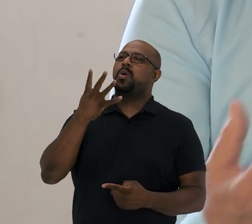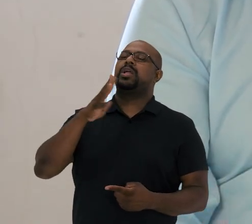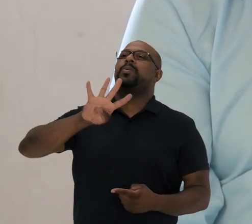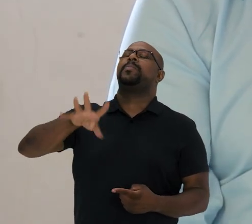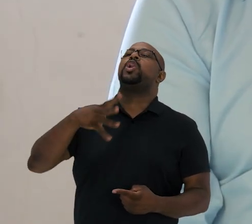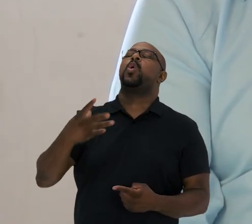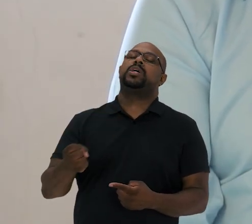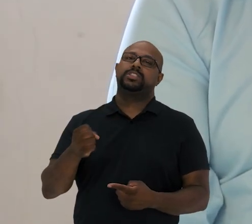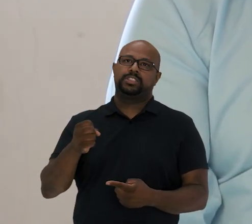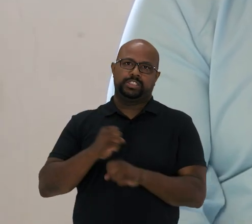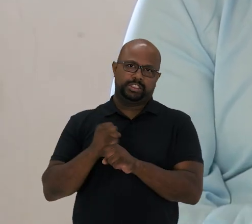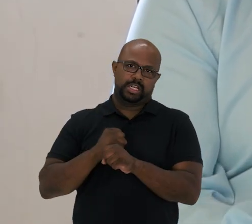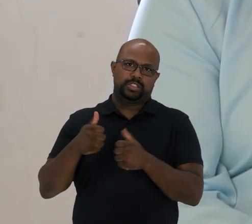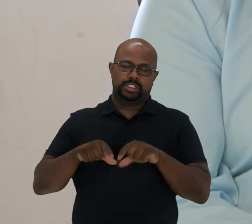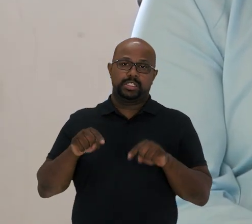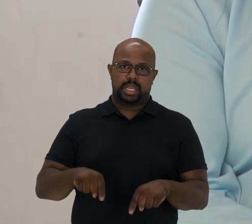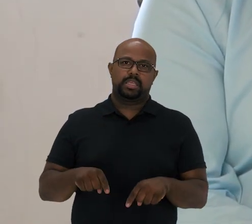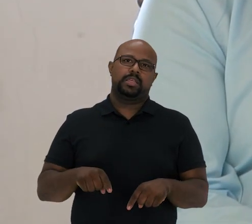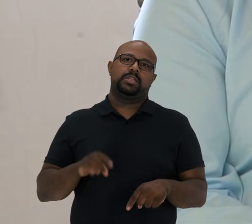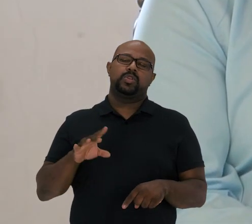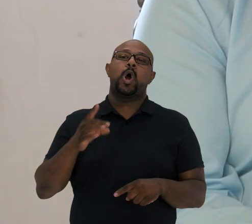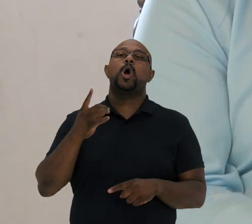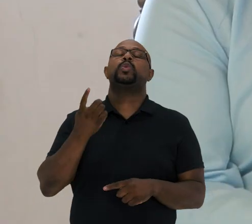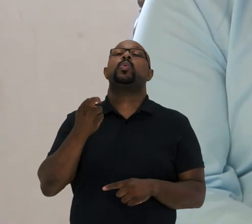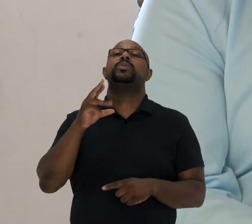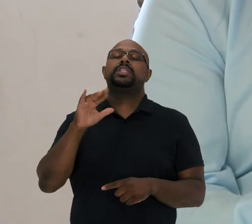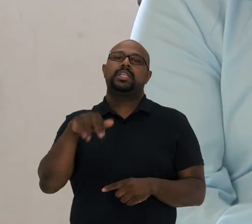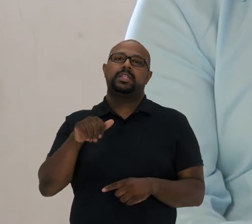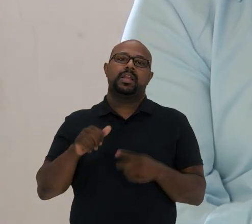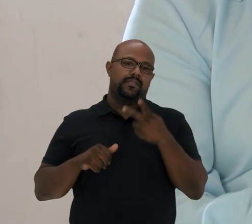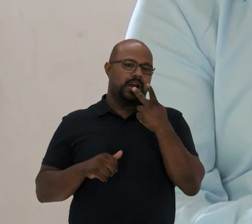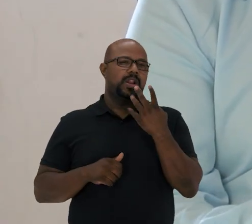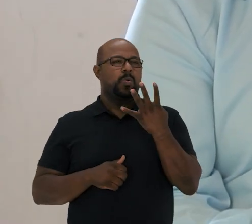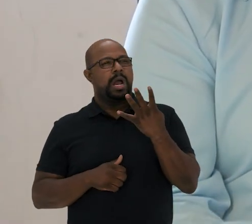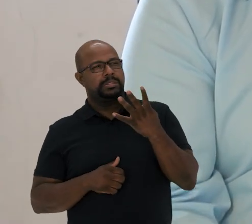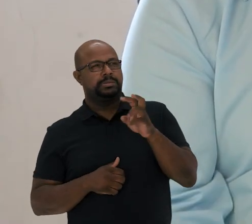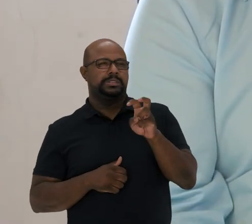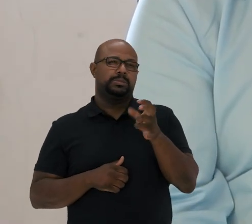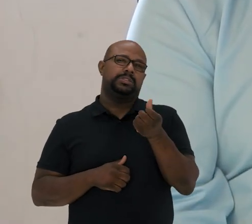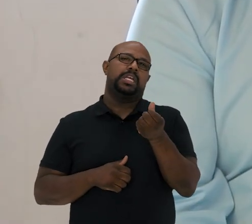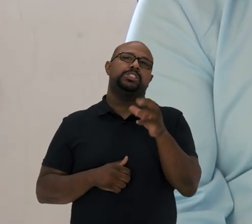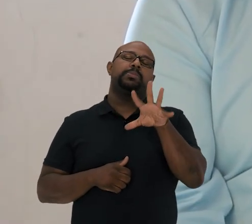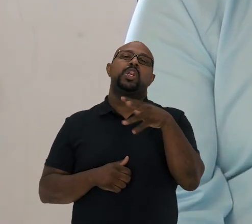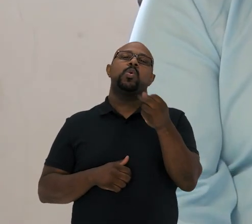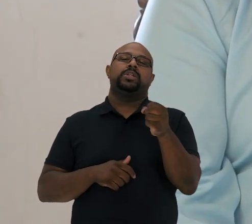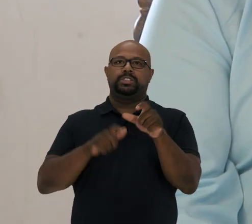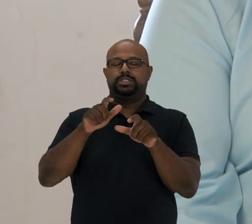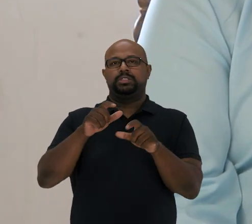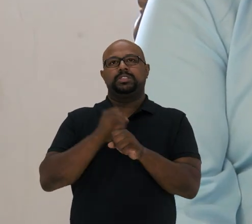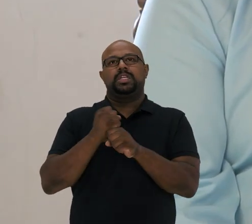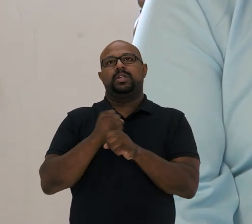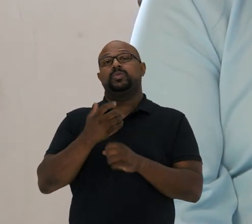4 milhões de anos. Não é a doutrina só. A doutrina diz 4, 5, 6 milhões. O